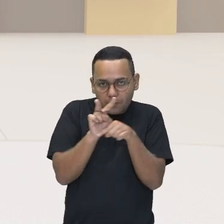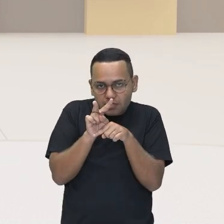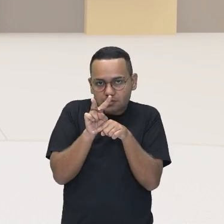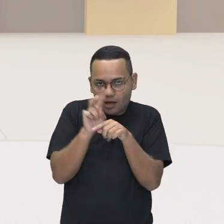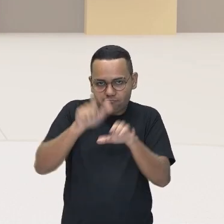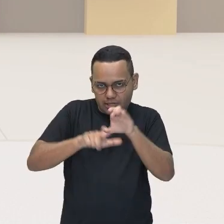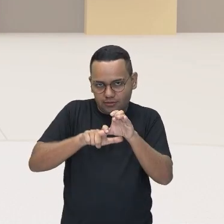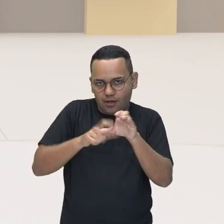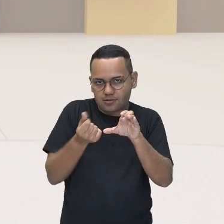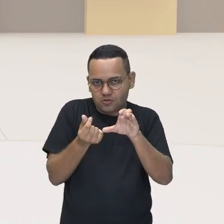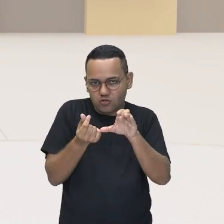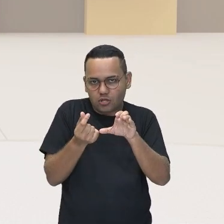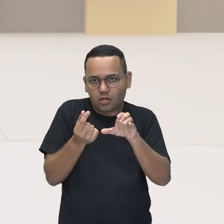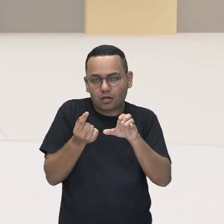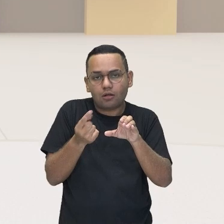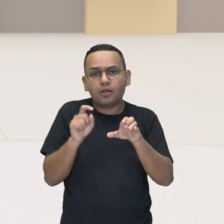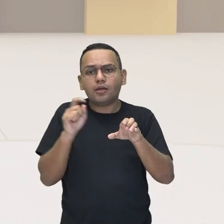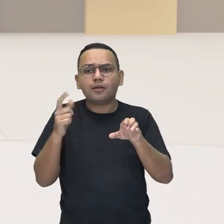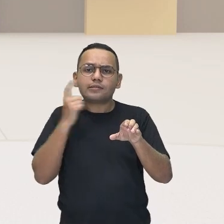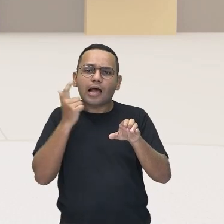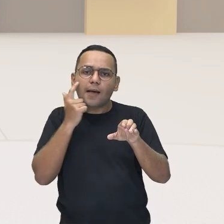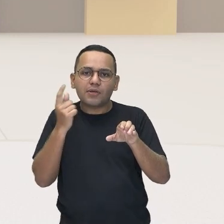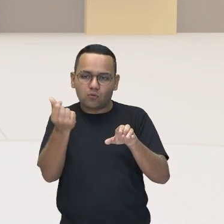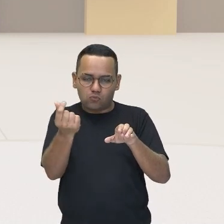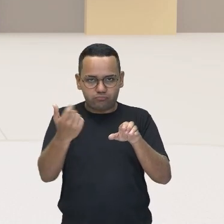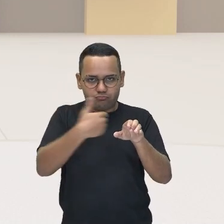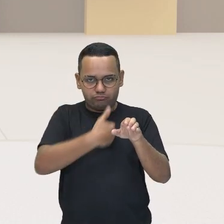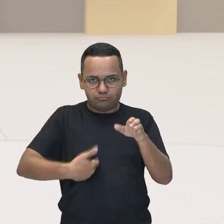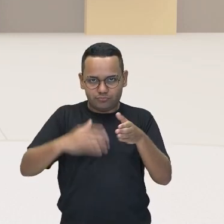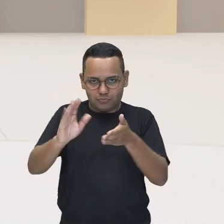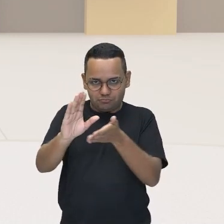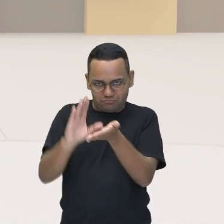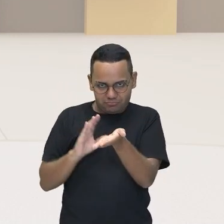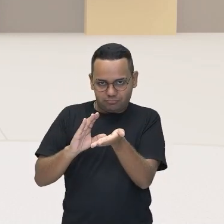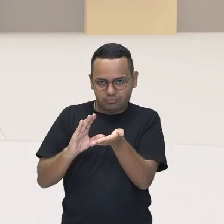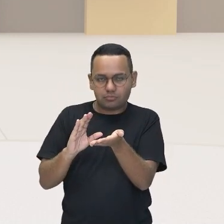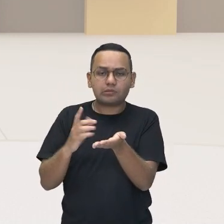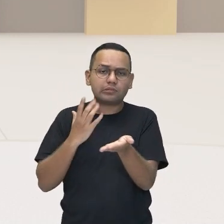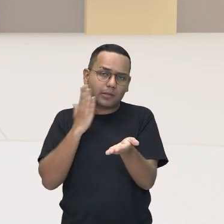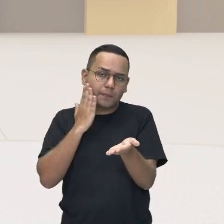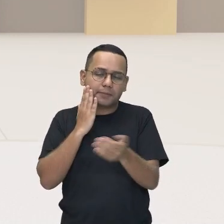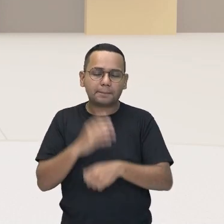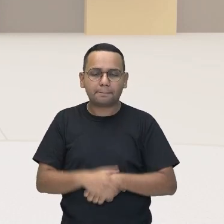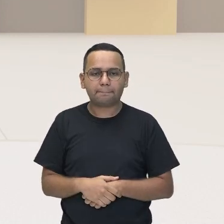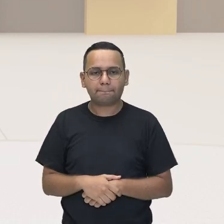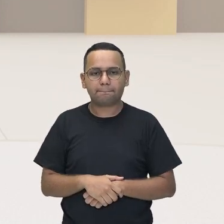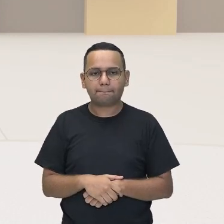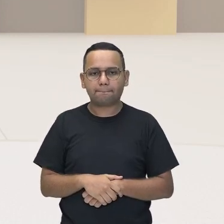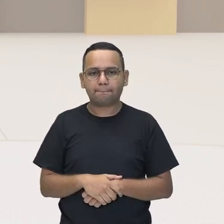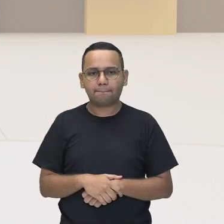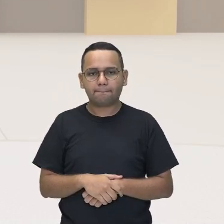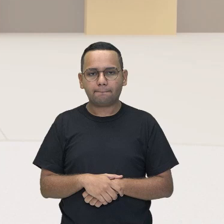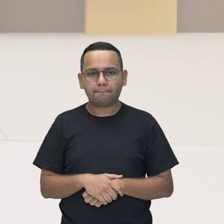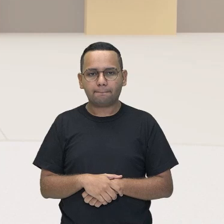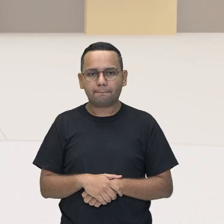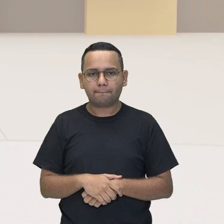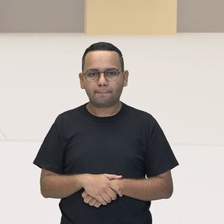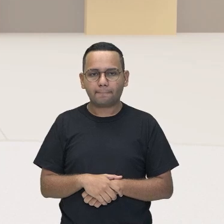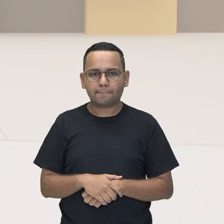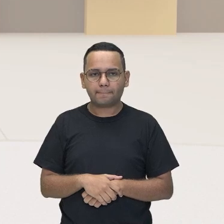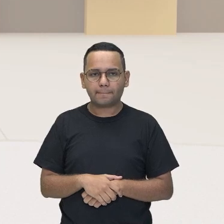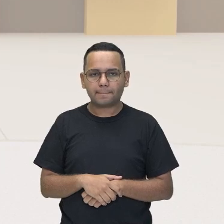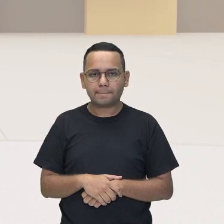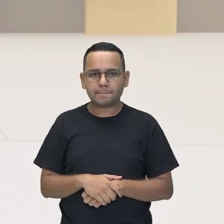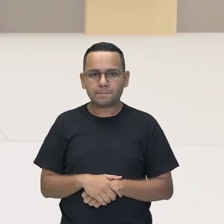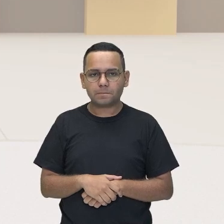E quanto maior for a garantia, menor é o juros. Isso. E fora a questão também, né? Quando você declara